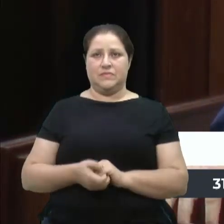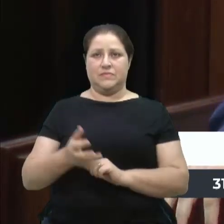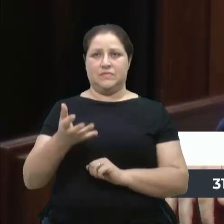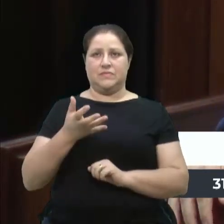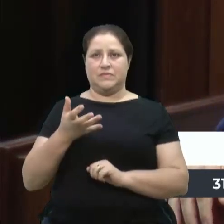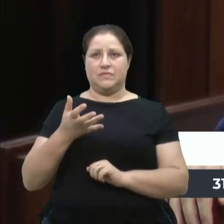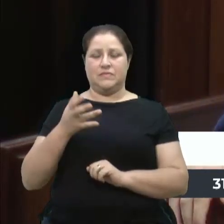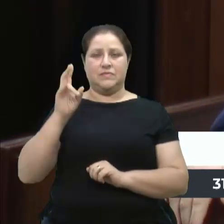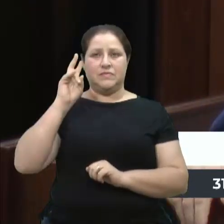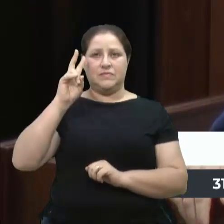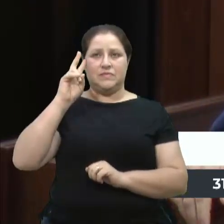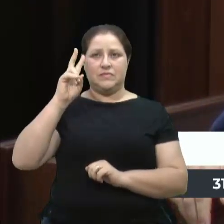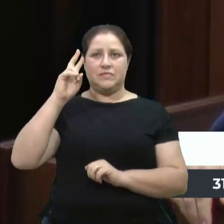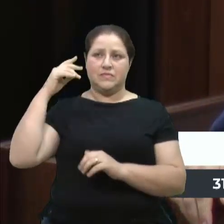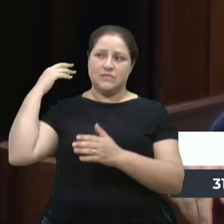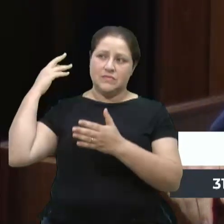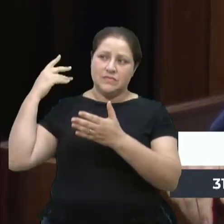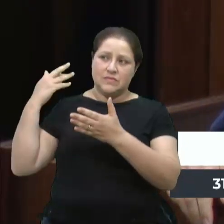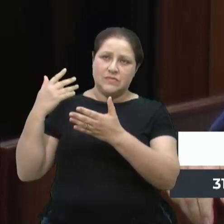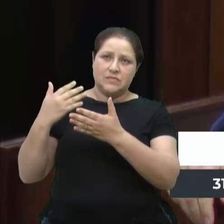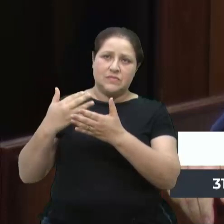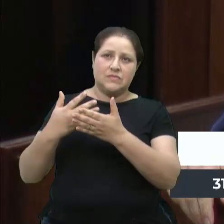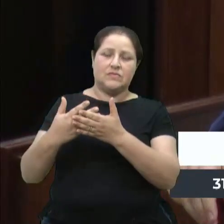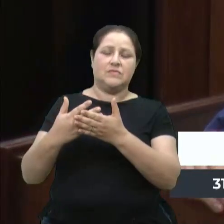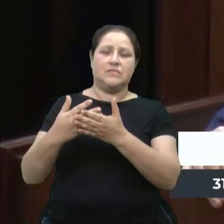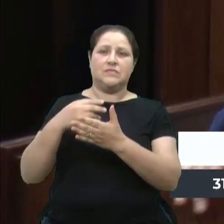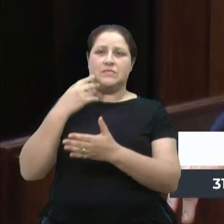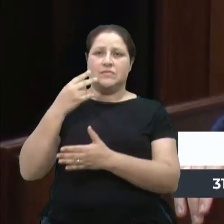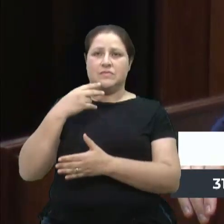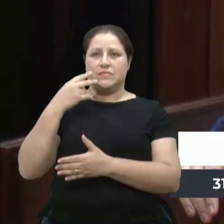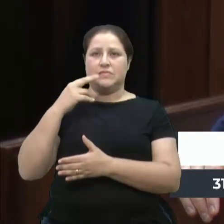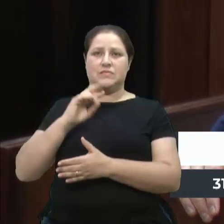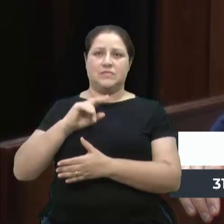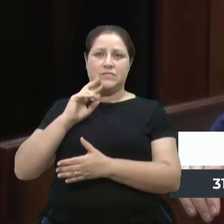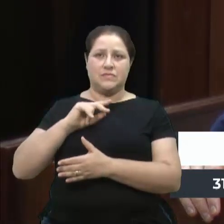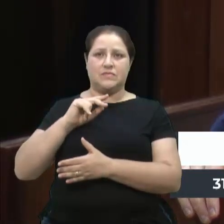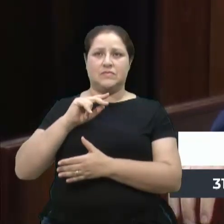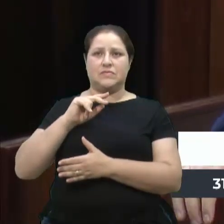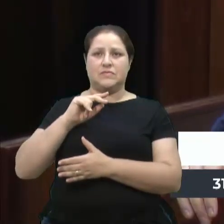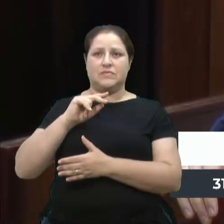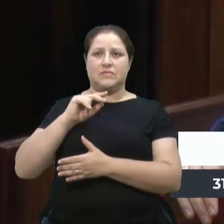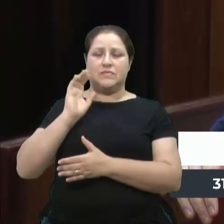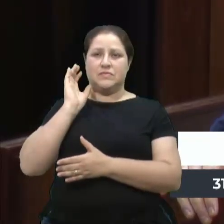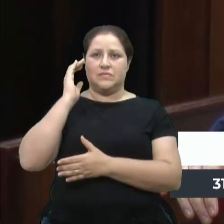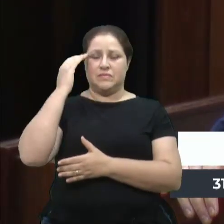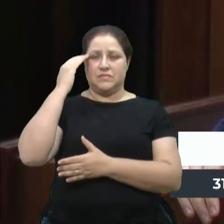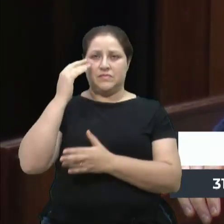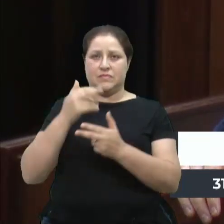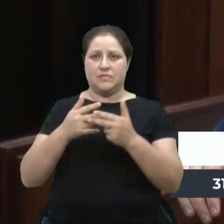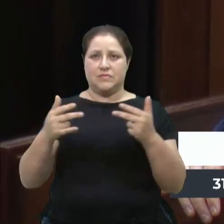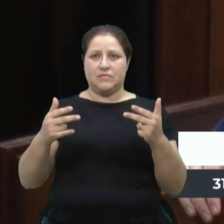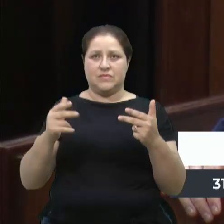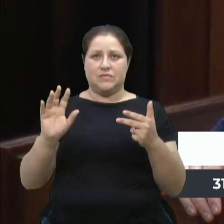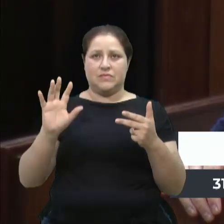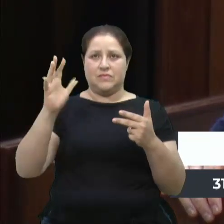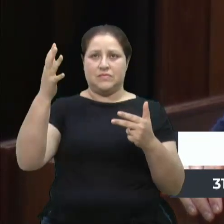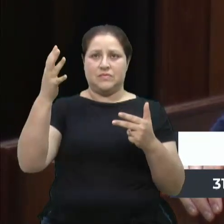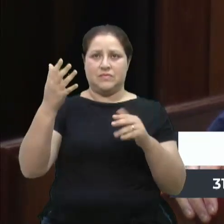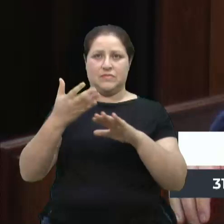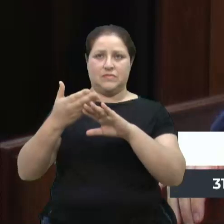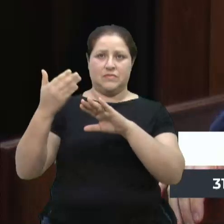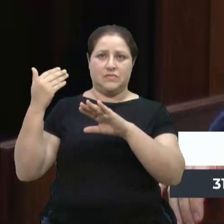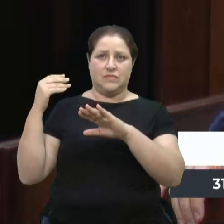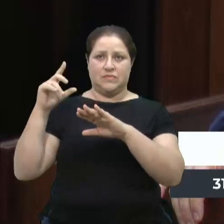uma retrospectiva, vereador Renato Oliveira, vereador Felipe Grêmio Maia, num episódio que aconteceu há 10 anos, no